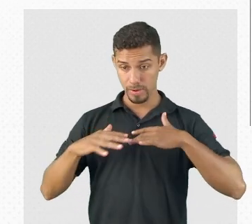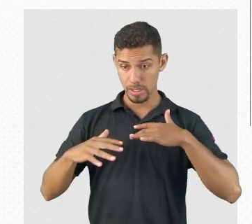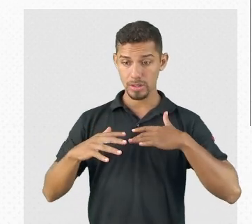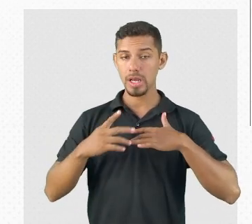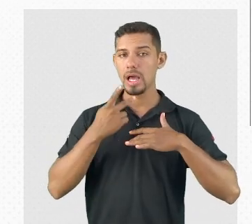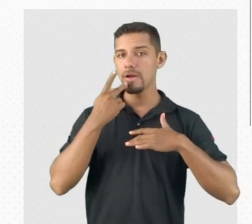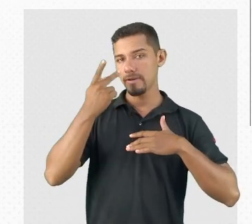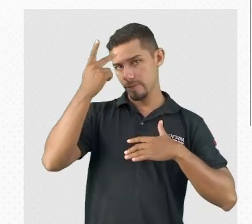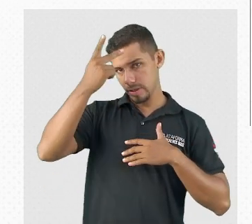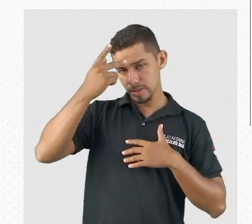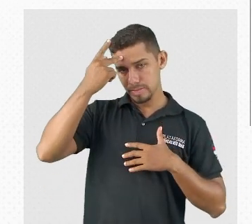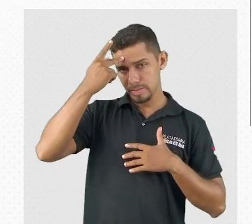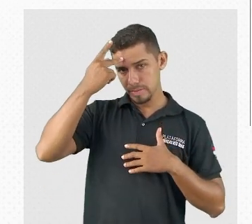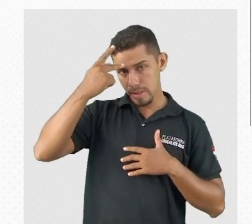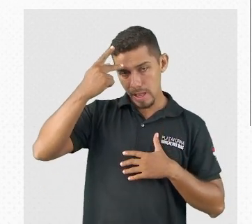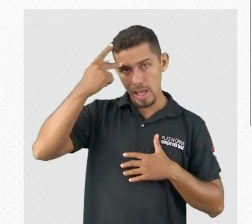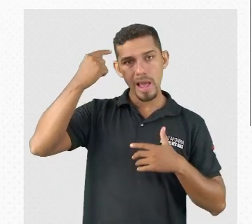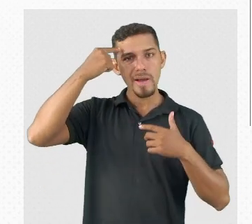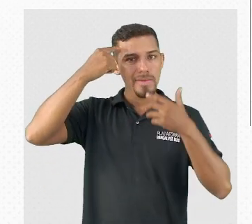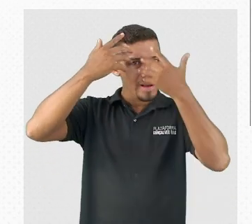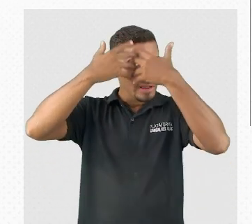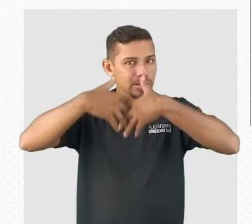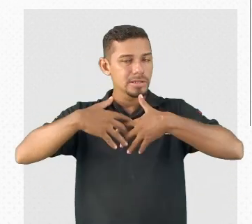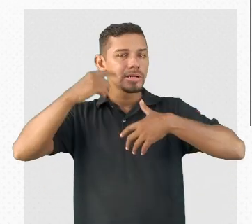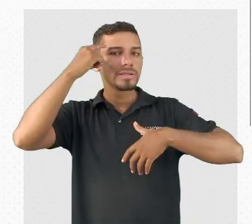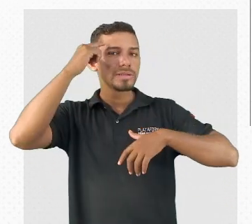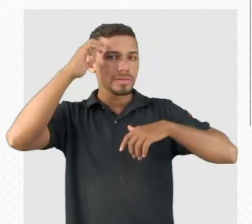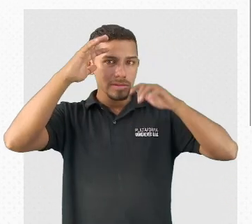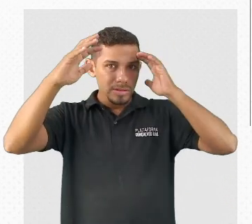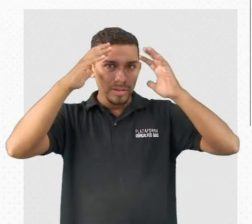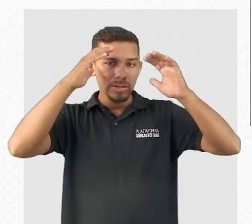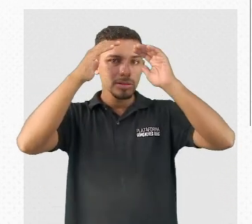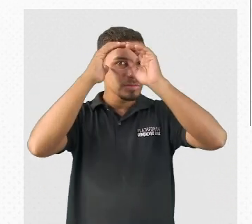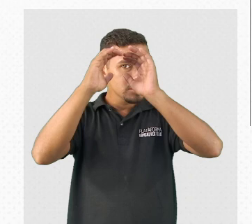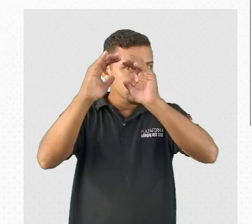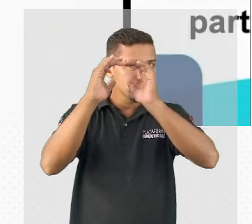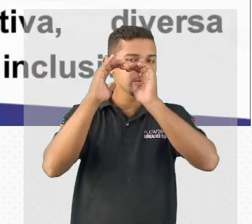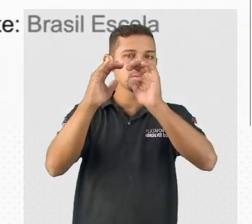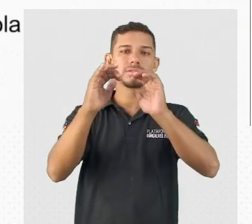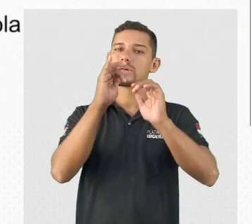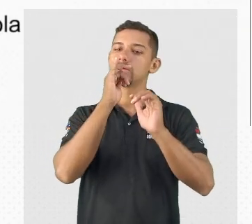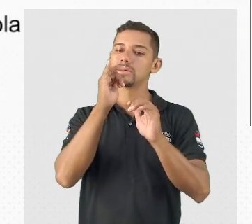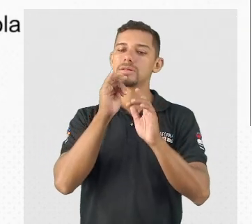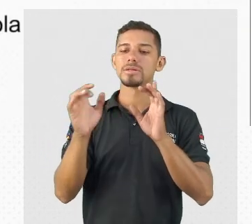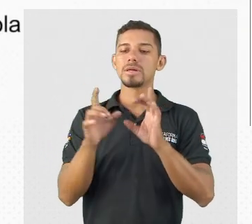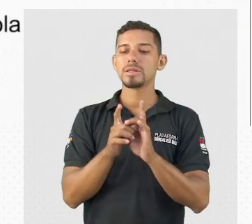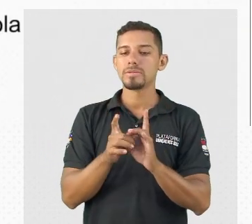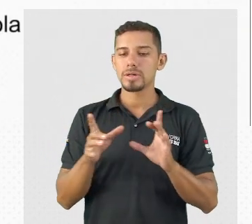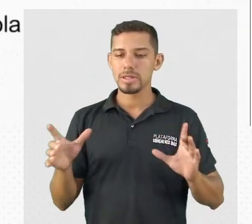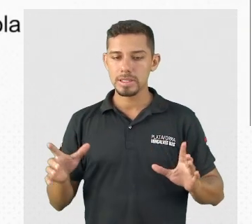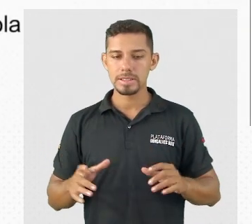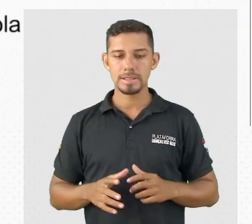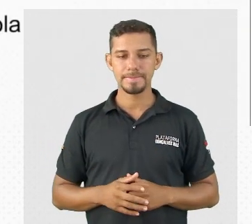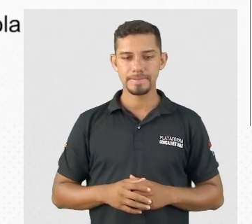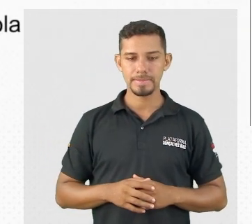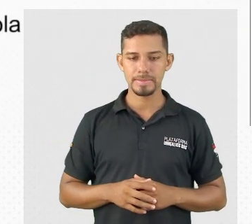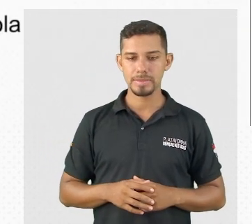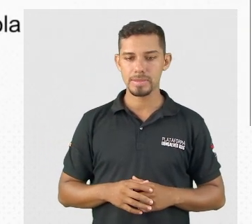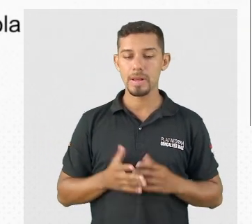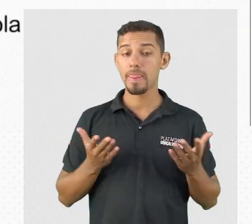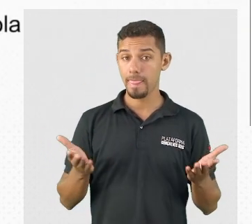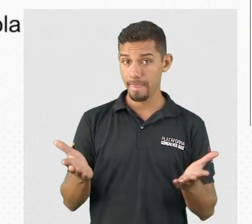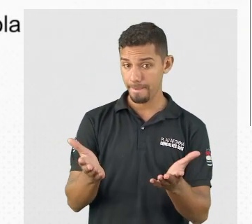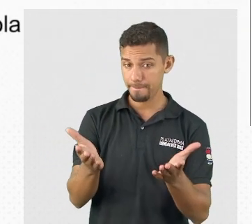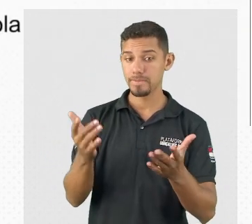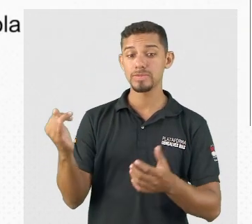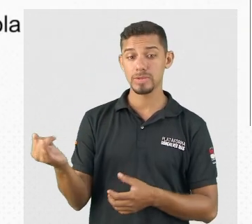para pensar sobre representatividade no funcionamento da democracia, né? Então, democracia tem